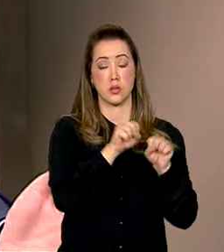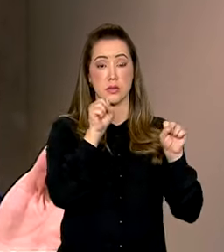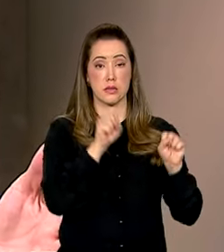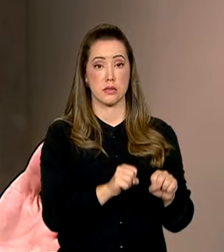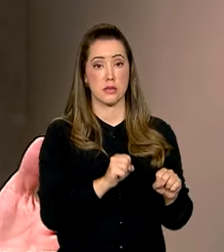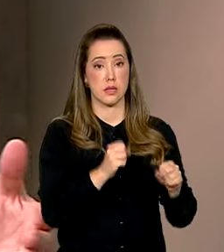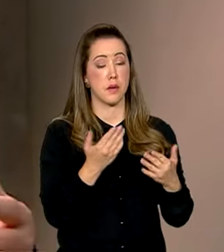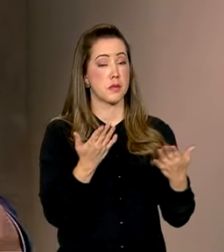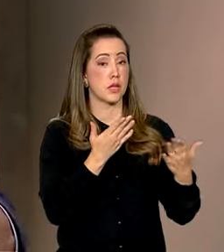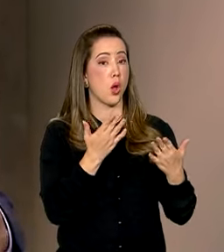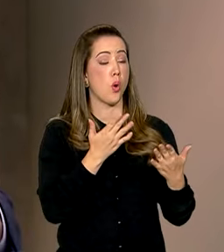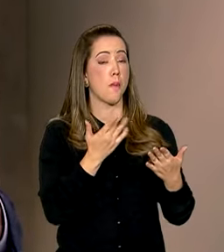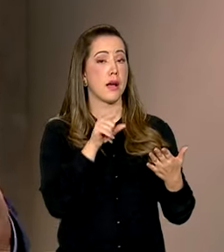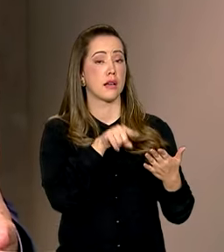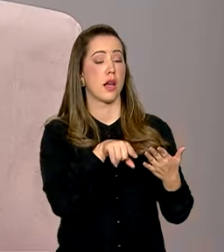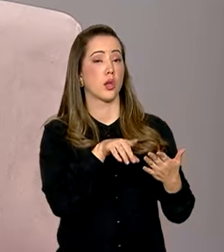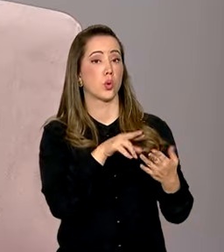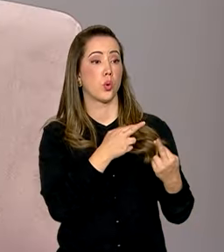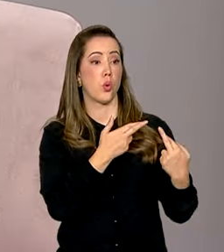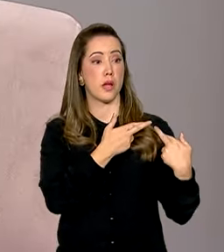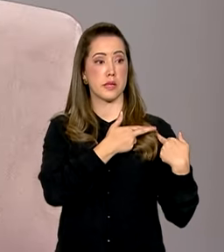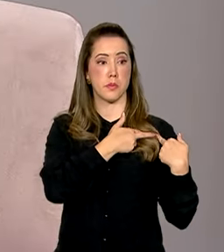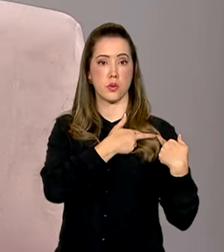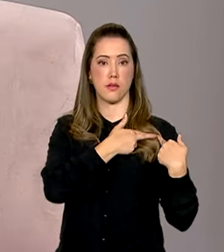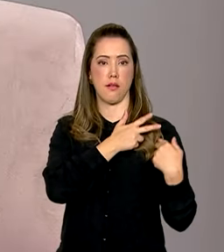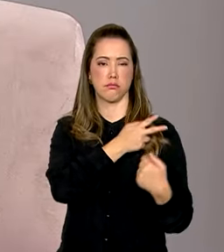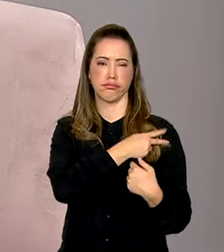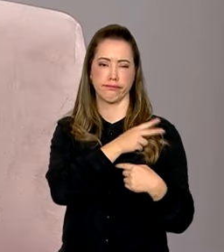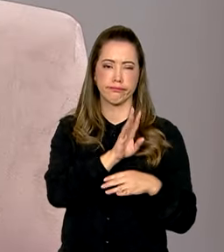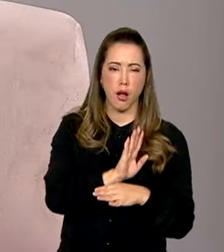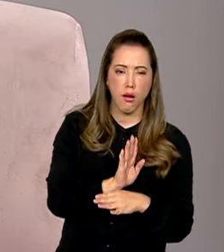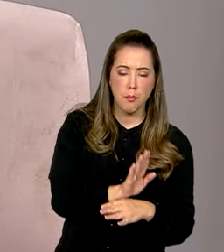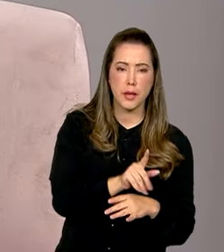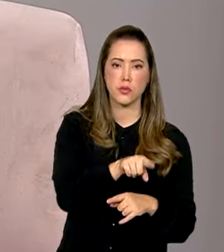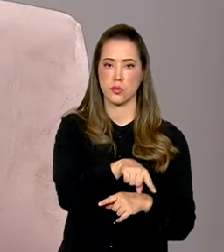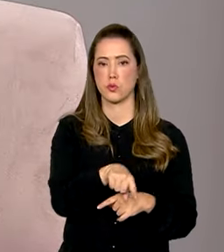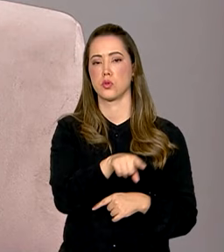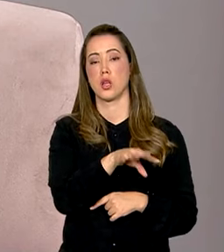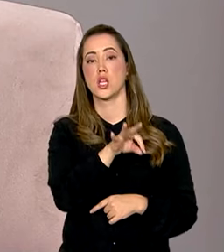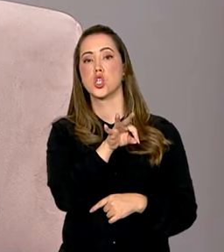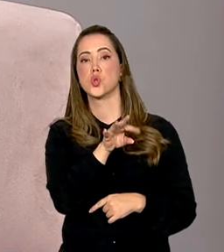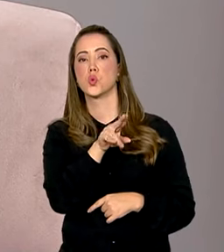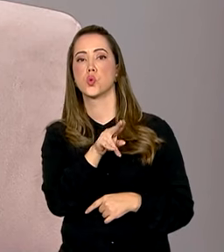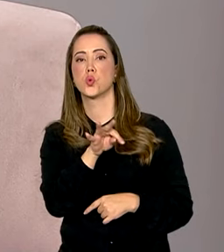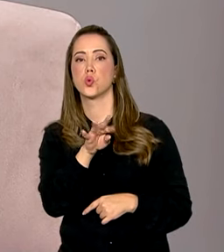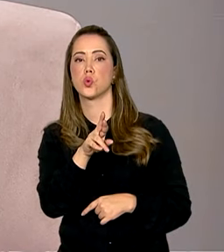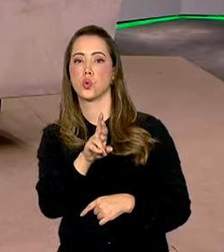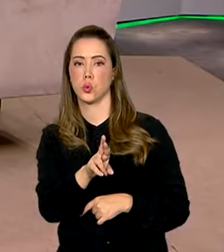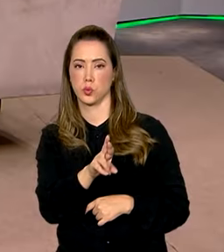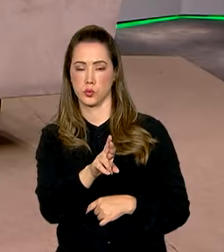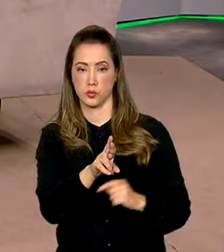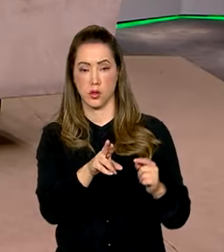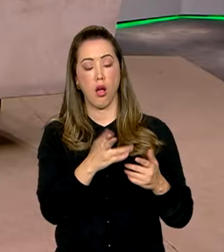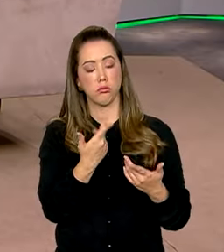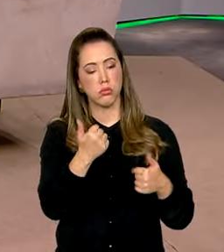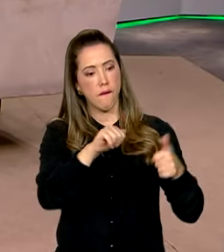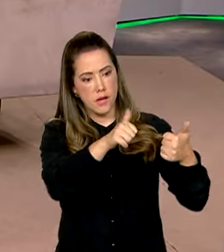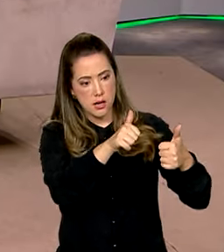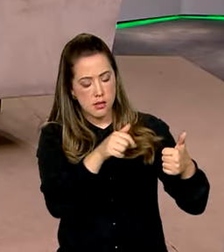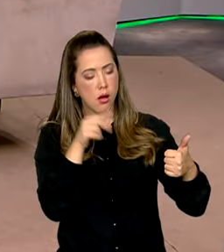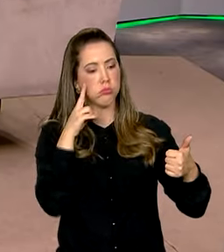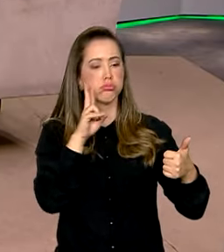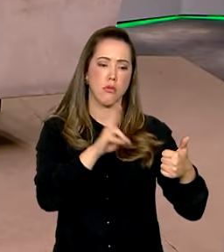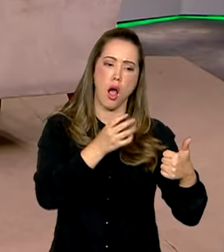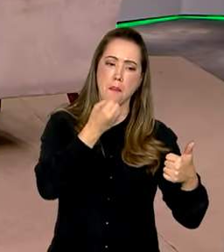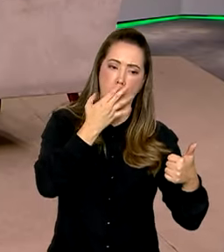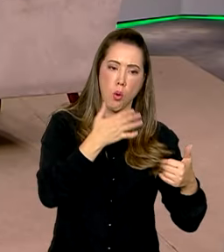como tutores. Então, as ideias apresentadas, elas foram avaliadas, encaminhadas e até mesmo feito algumas correções